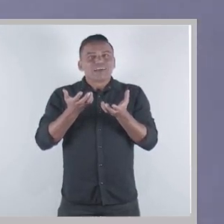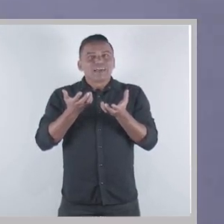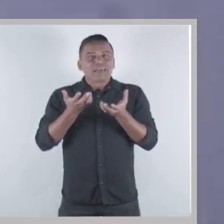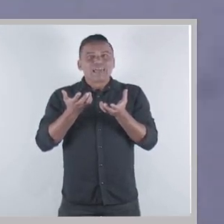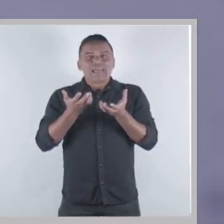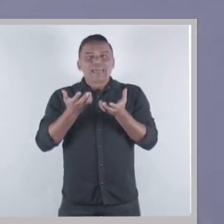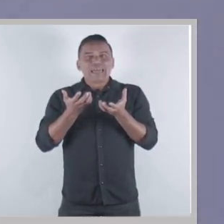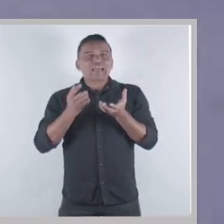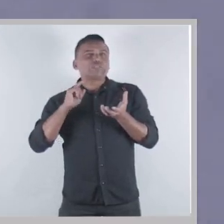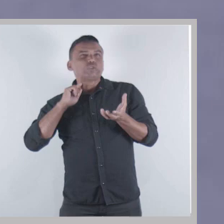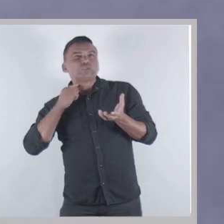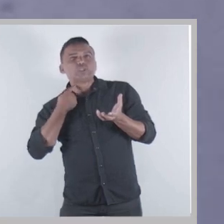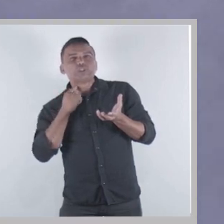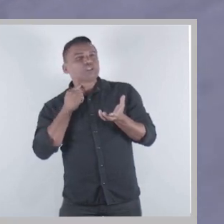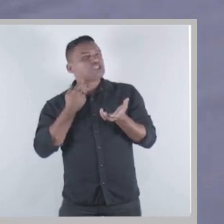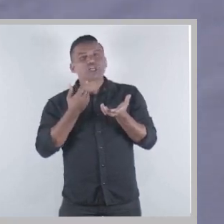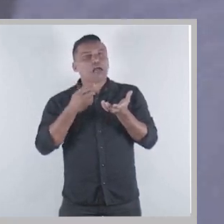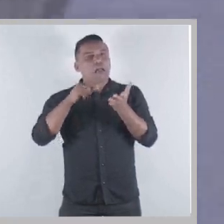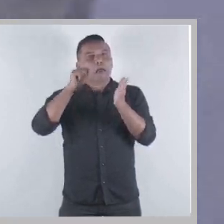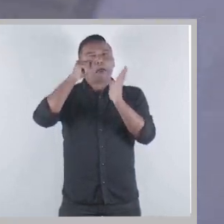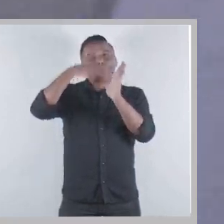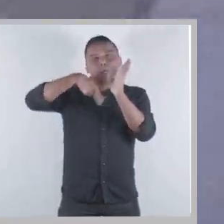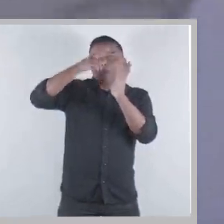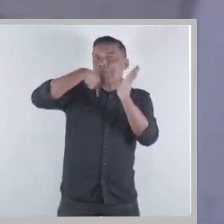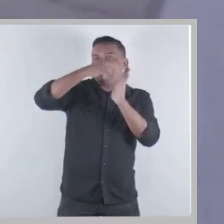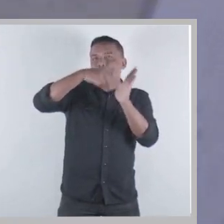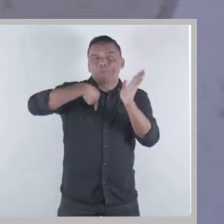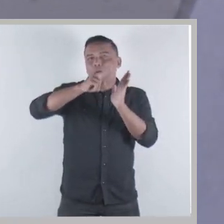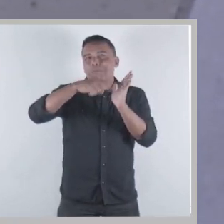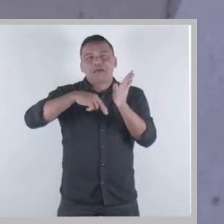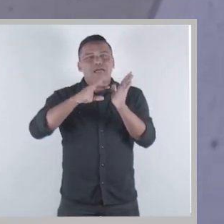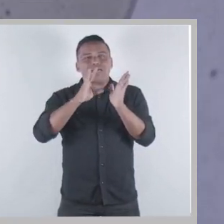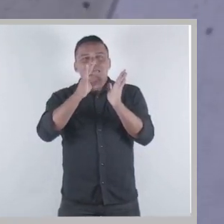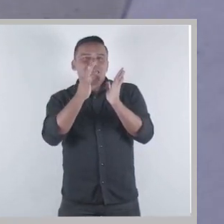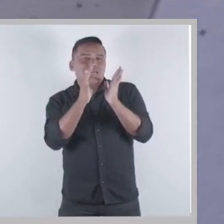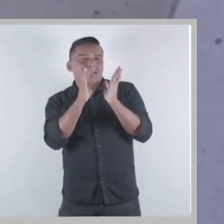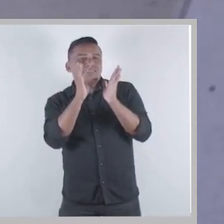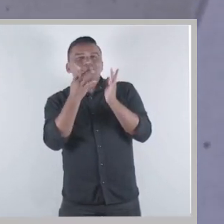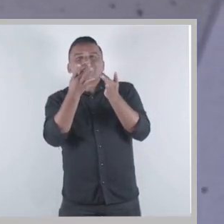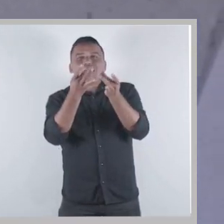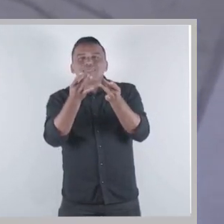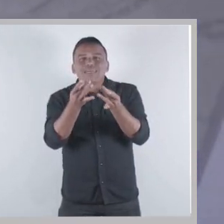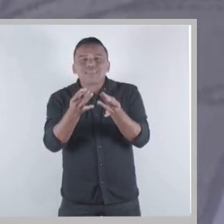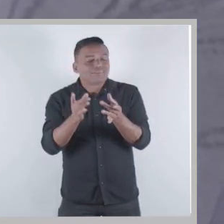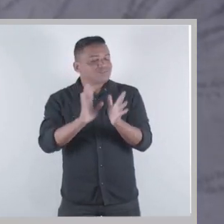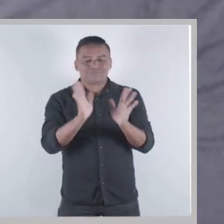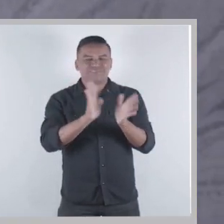sujeira mesmo de tinta. Eu não queria uma pincelada muito cuidadosa.